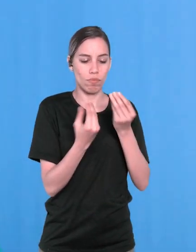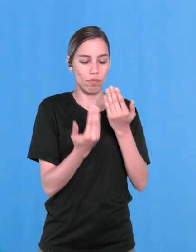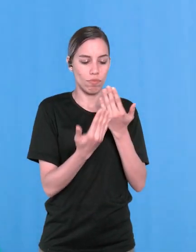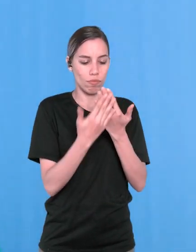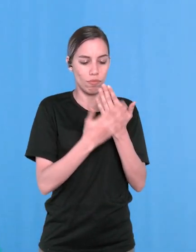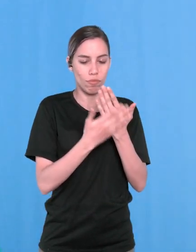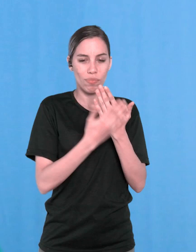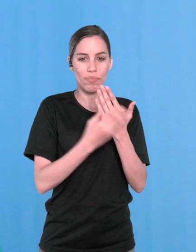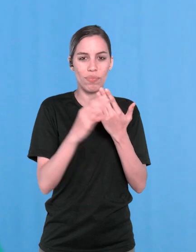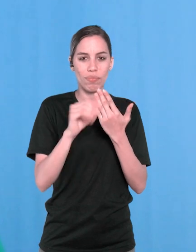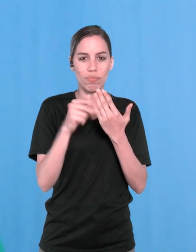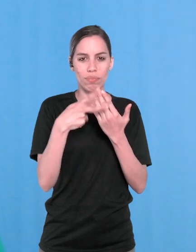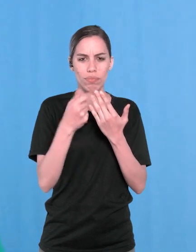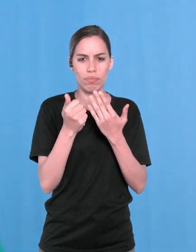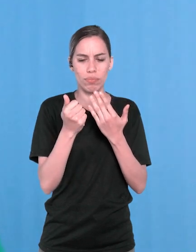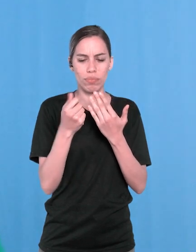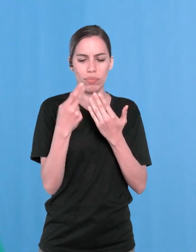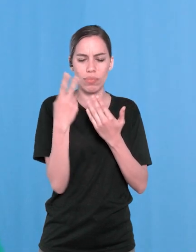Não só da capa,